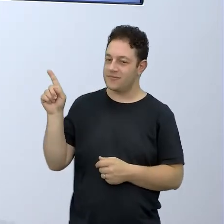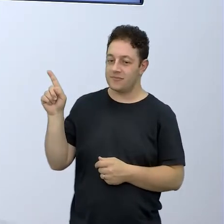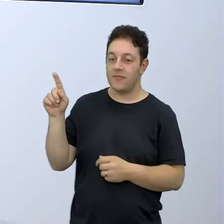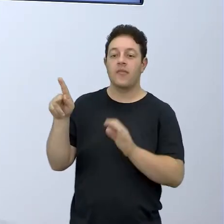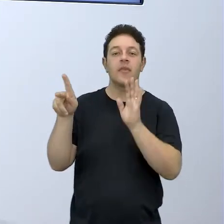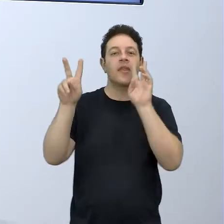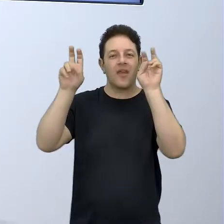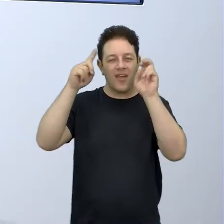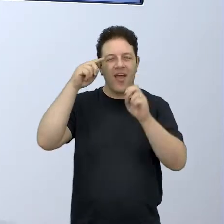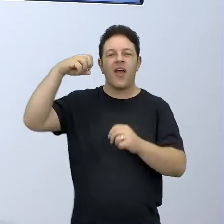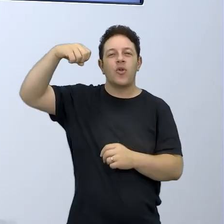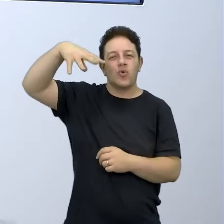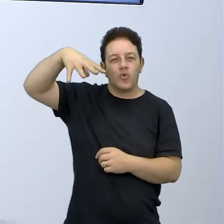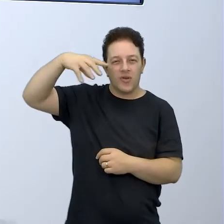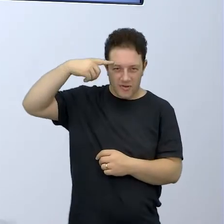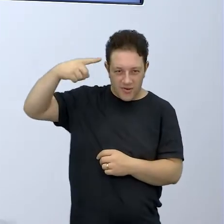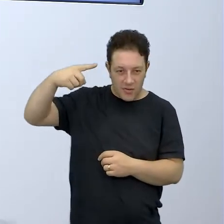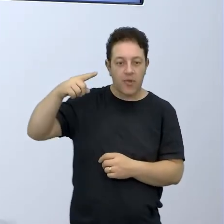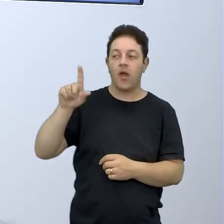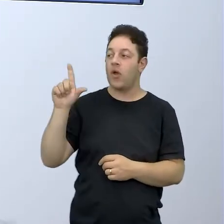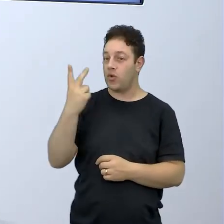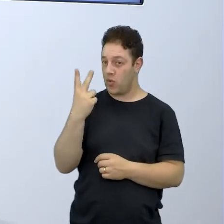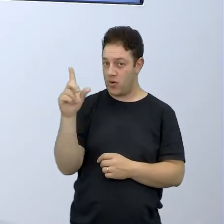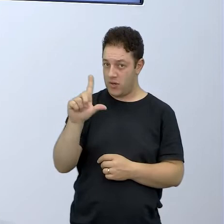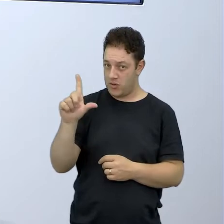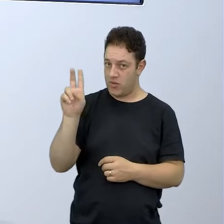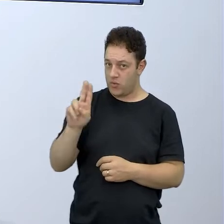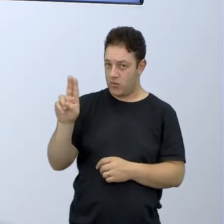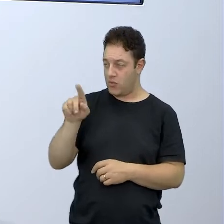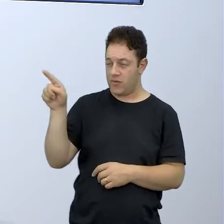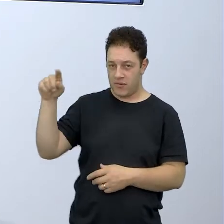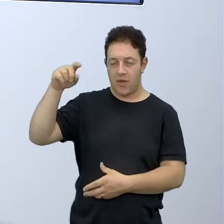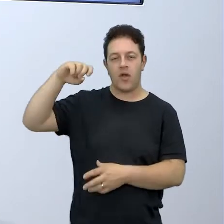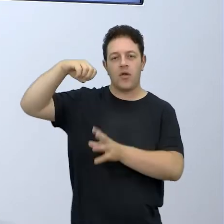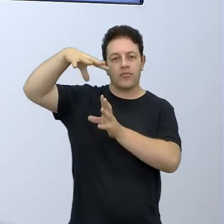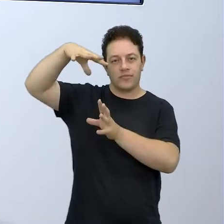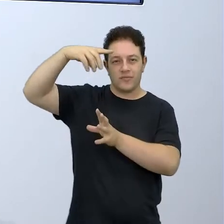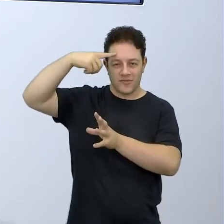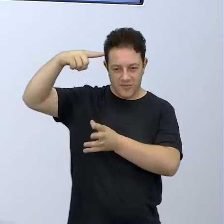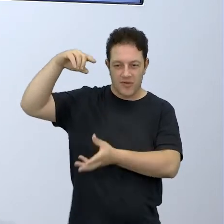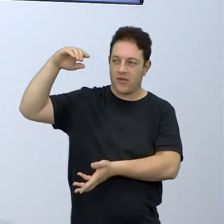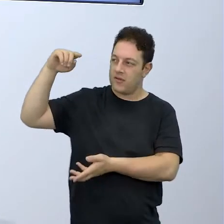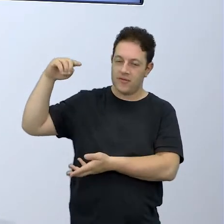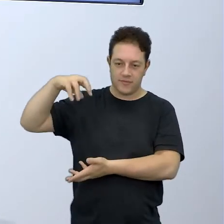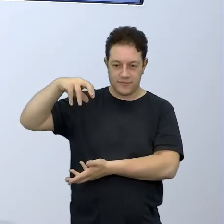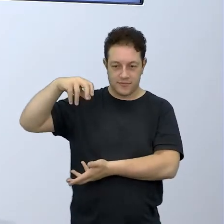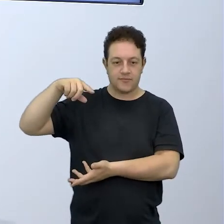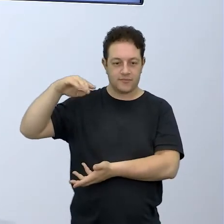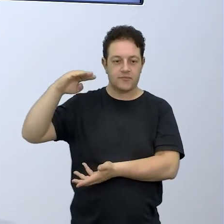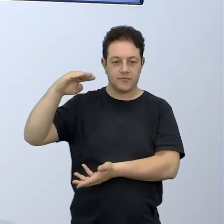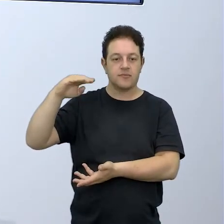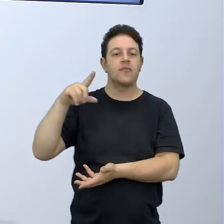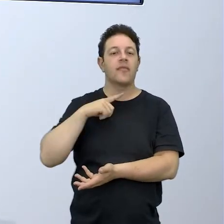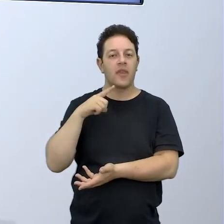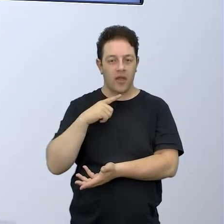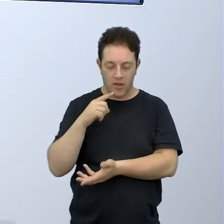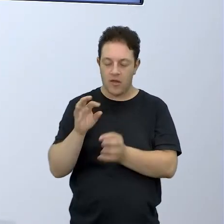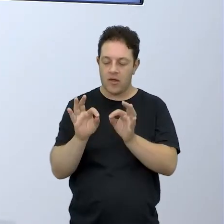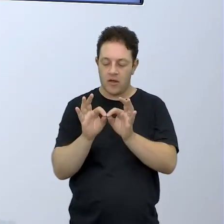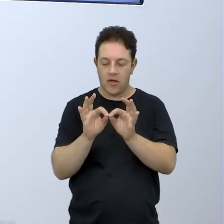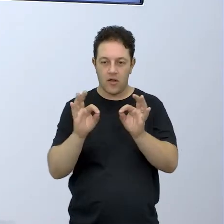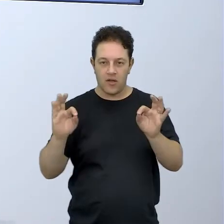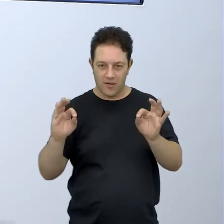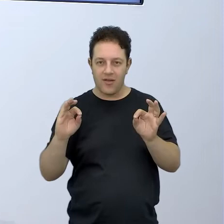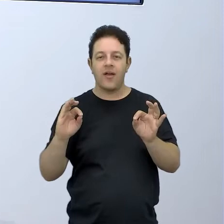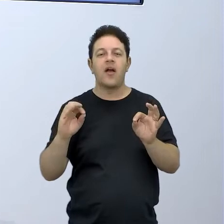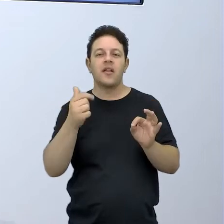essa garrafa aqui de 2 litros, olha, né? Ela tem aí 10 centímetros, a gente até usou